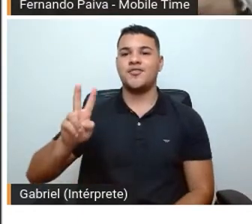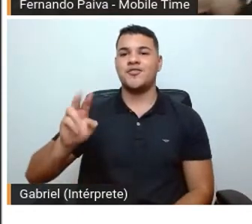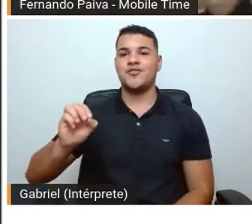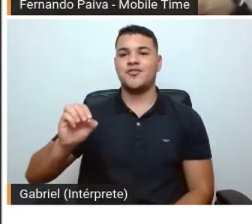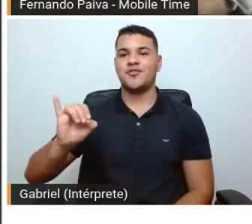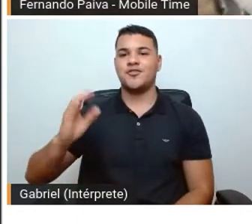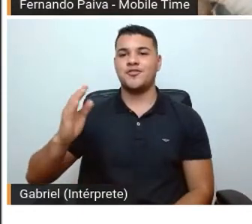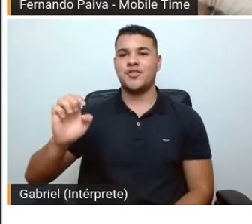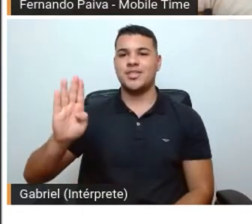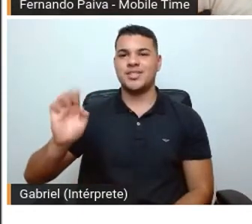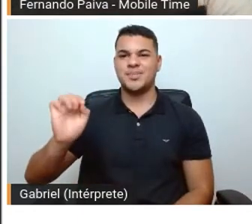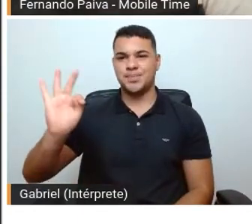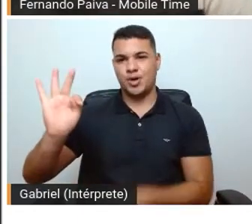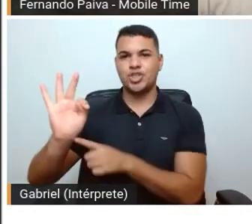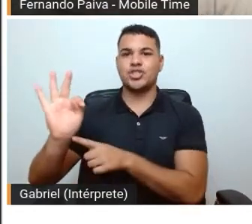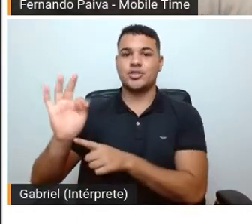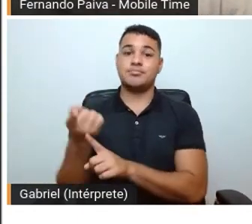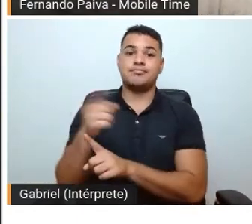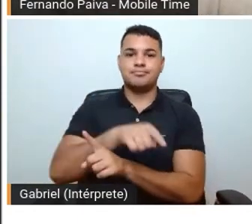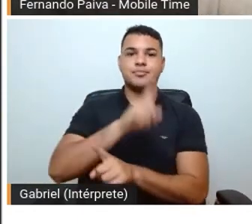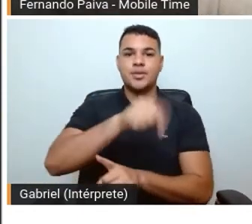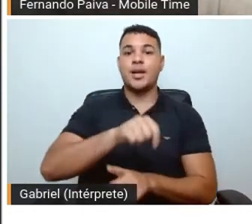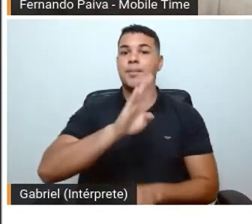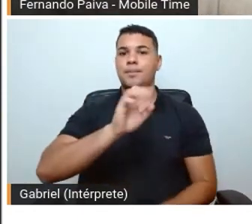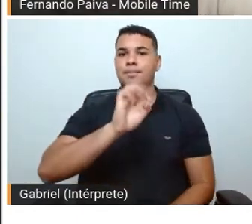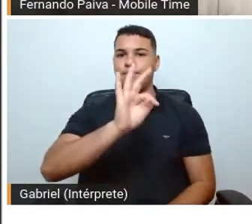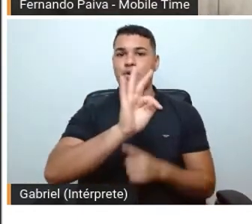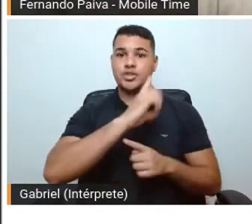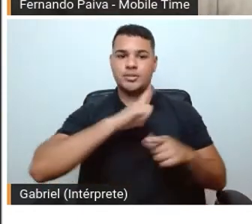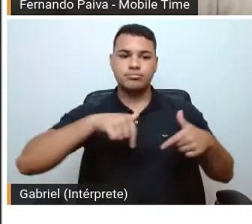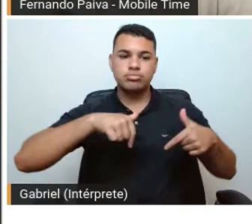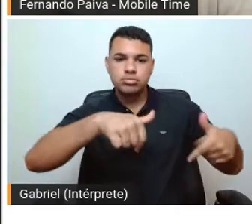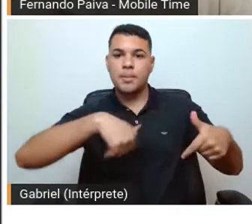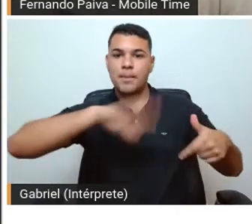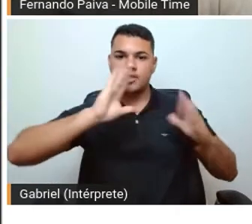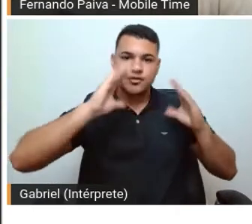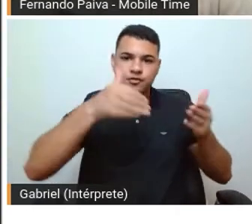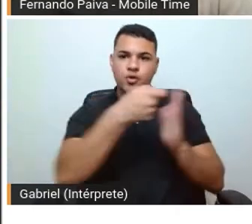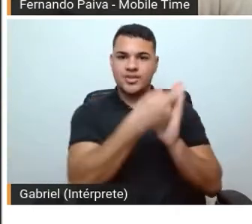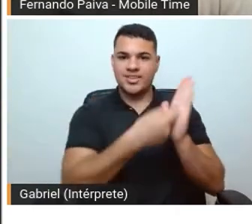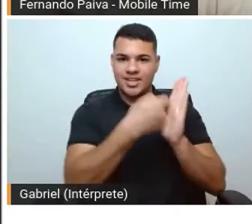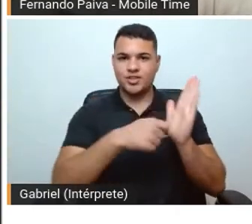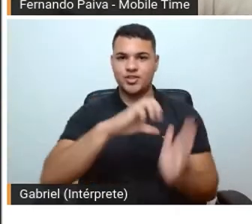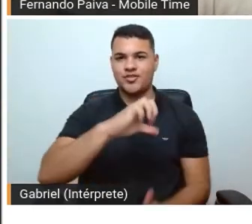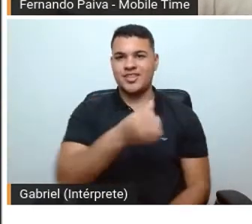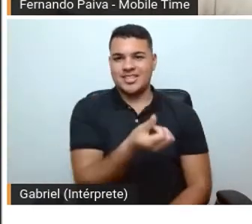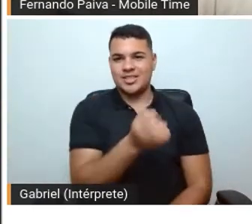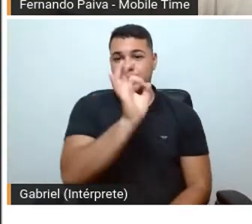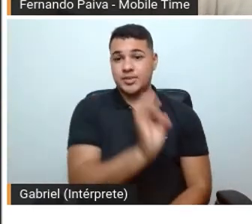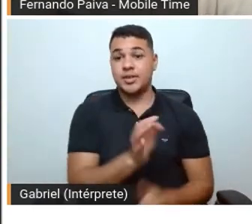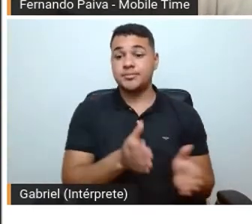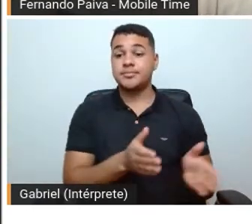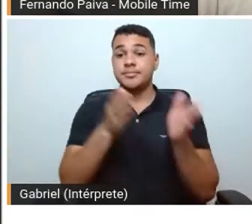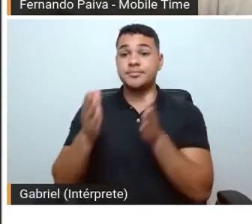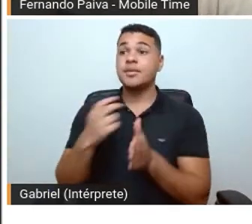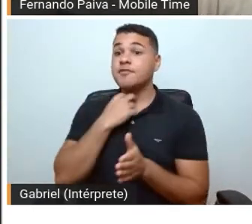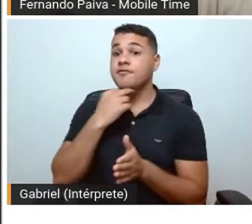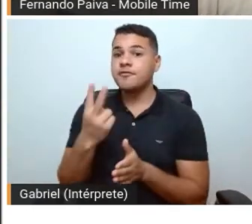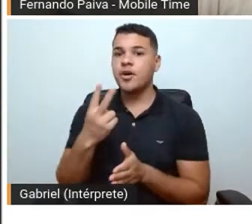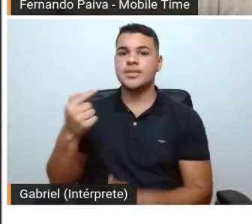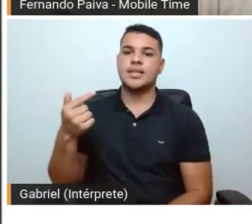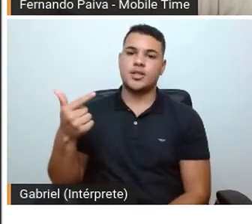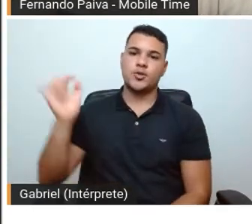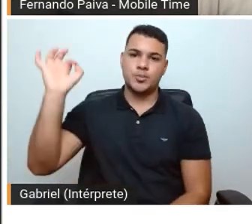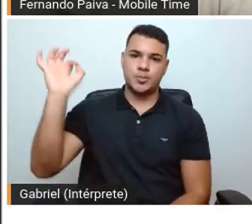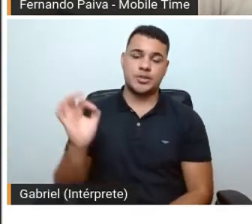bote de texto e setenta e dois por cento desenvolvem Voice Box inalbox de voz a gente tem percebido aos pouquinhos o